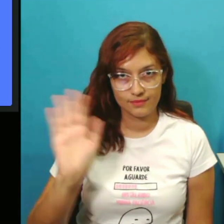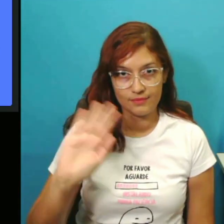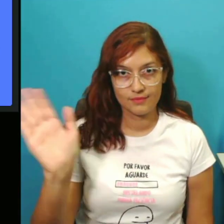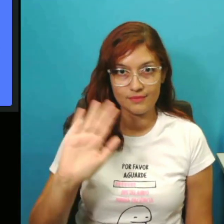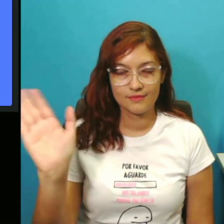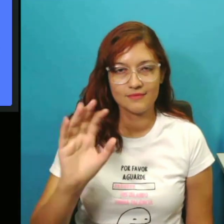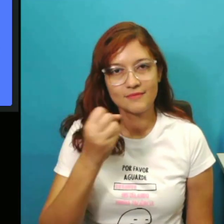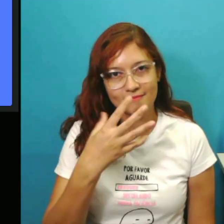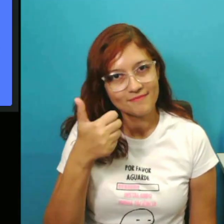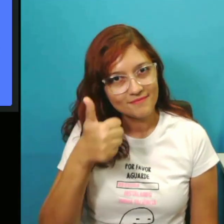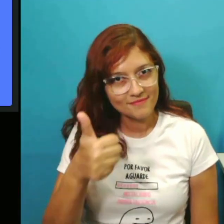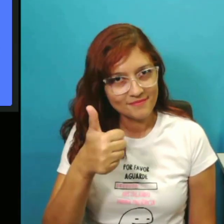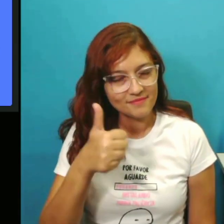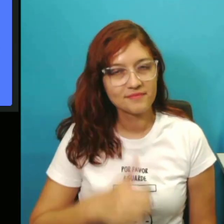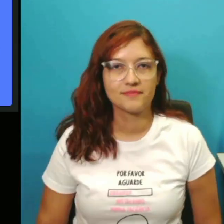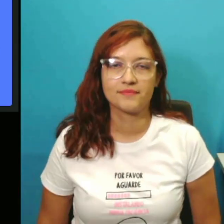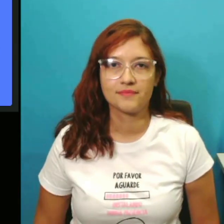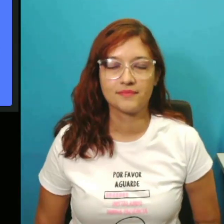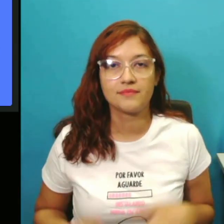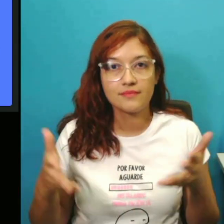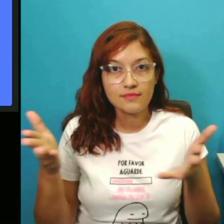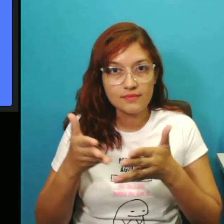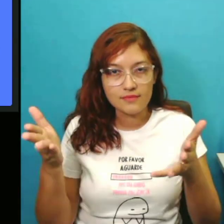Olá, tudo bem?